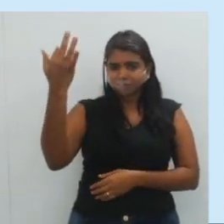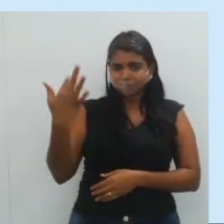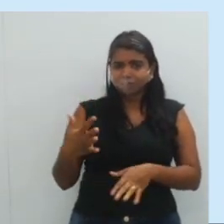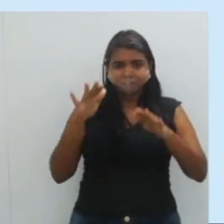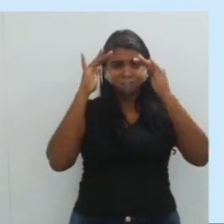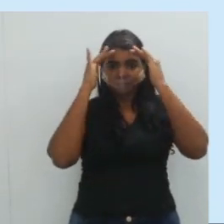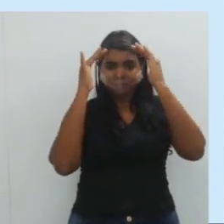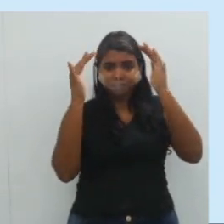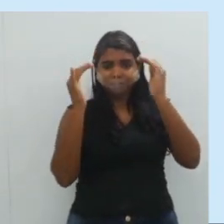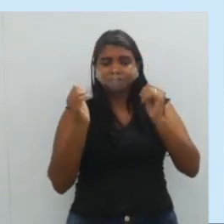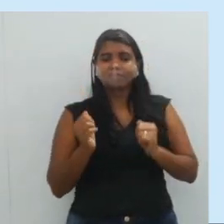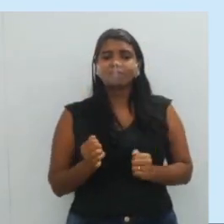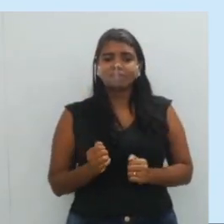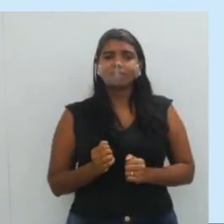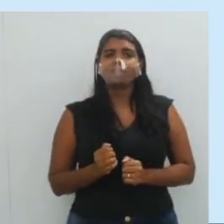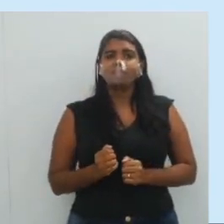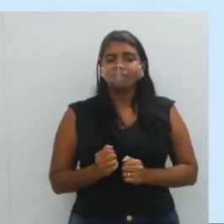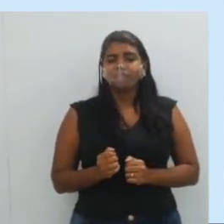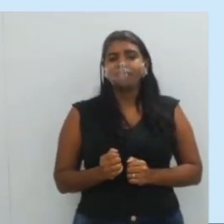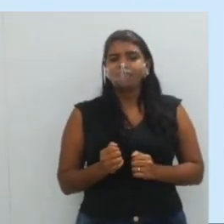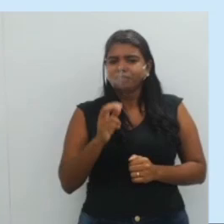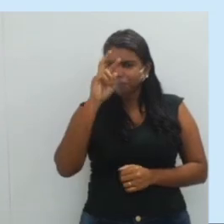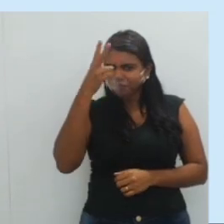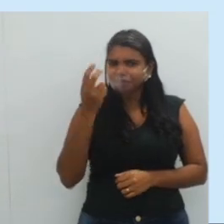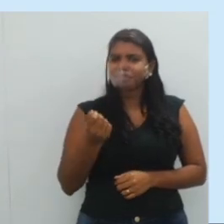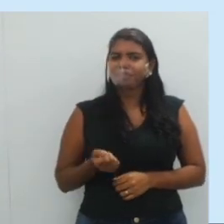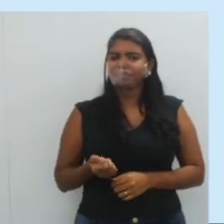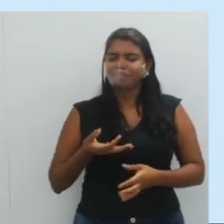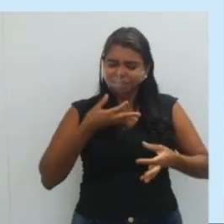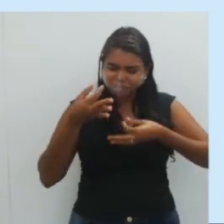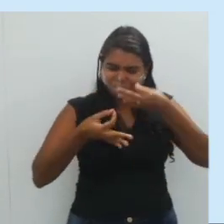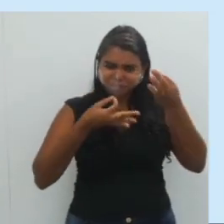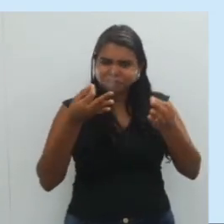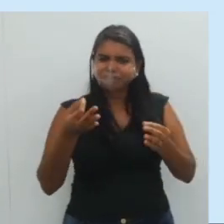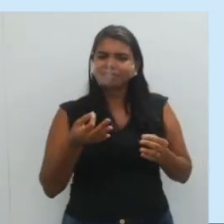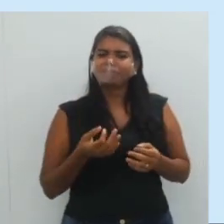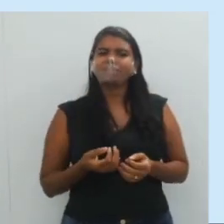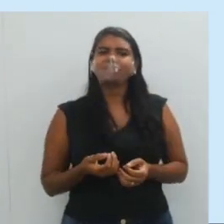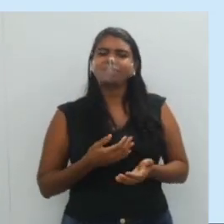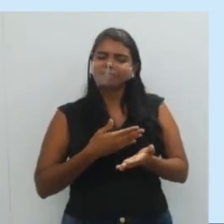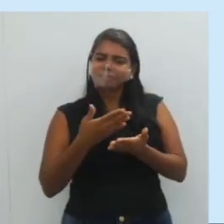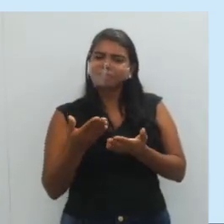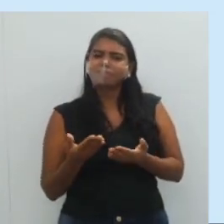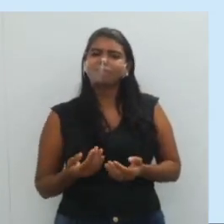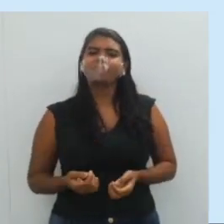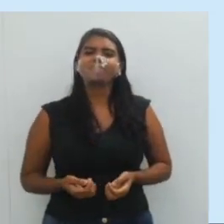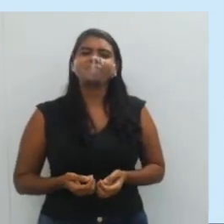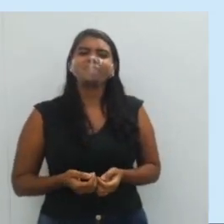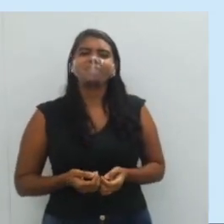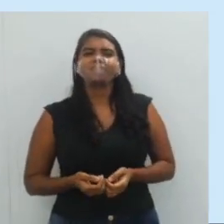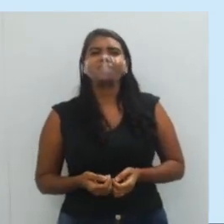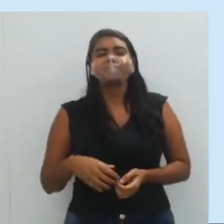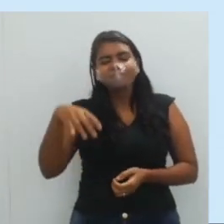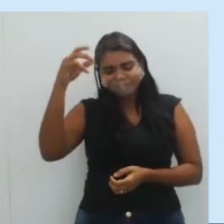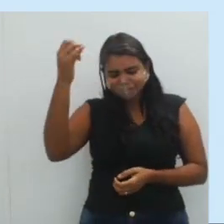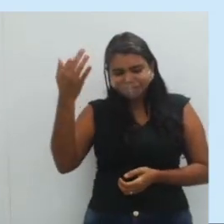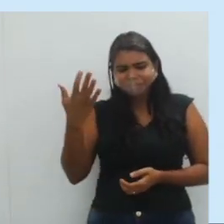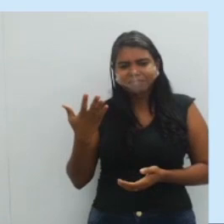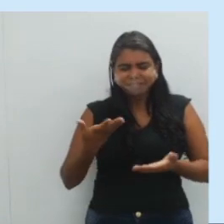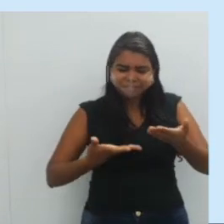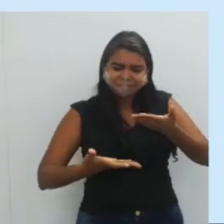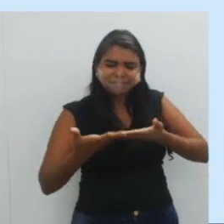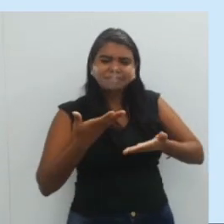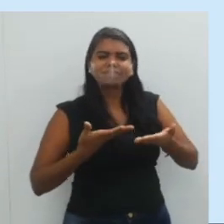fala respeito, respeito. Eu acho que a palavra respeito foi muito forte, foi muito debatida aqui. Vamos esmiuçar essa palavra,